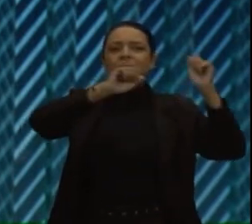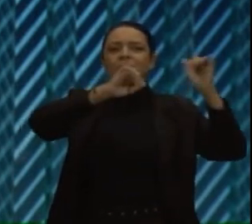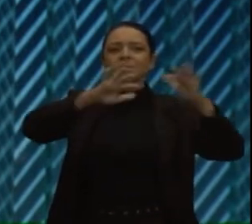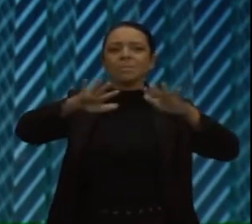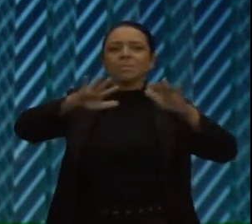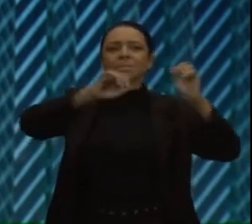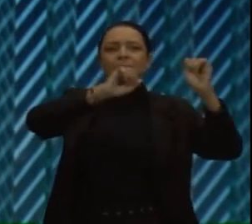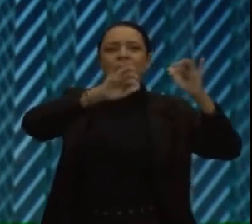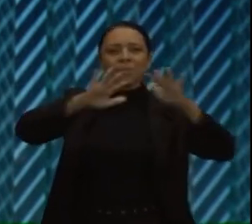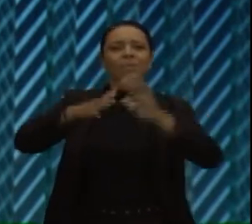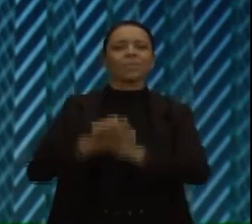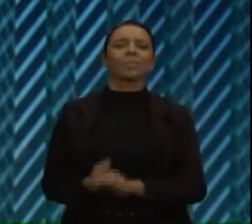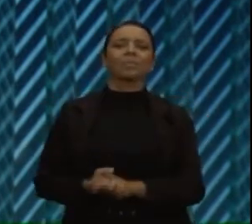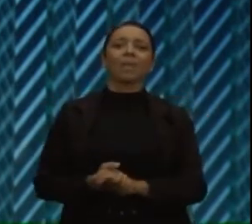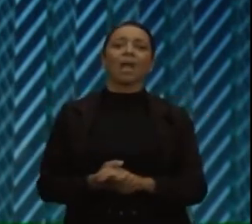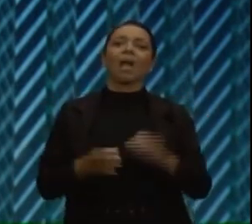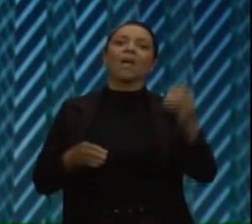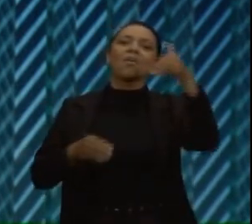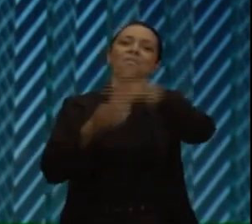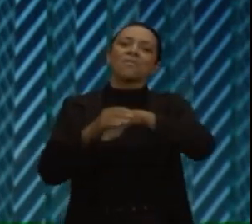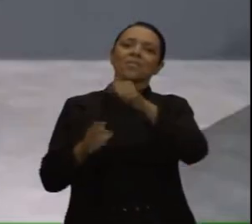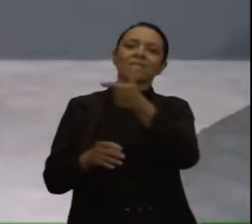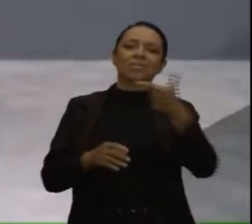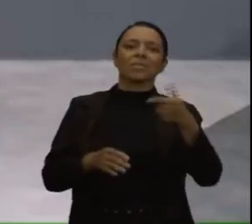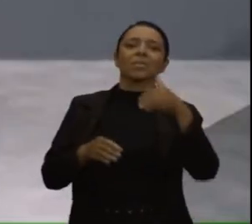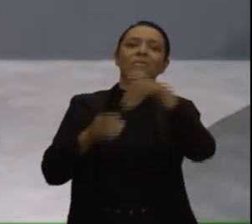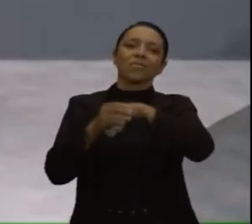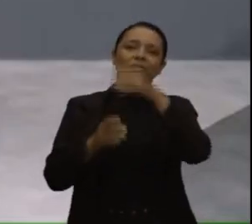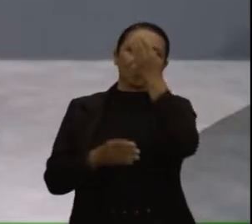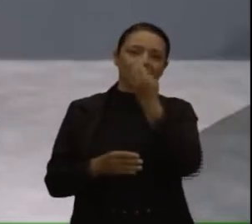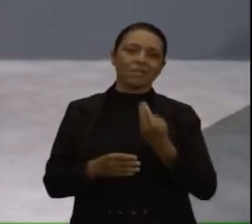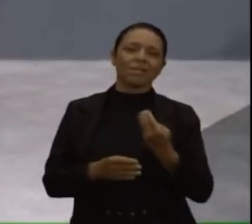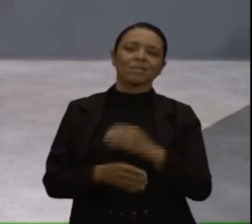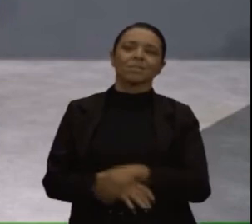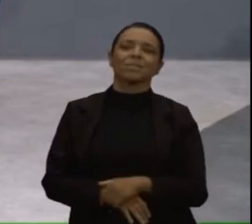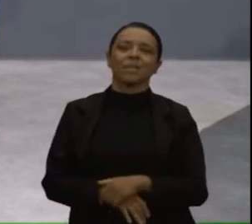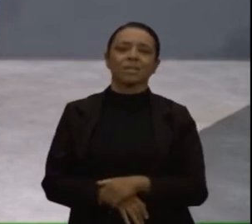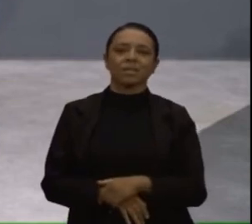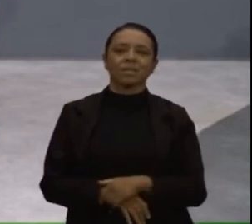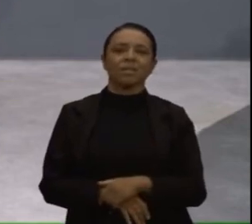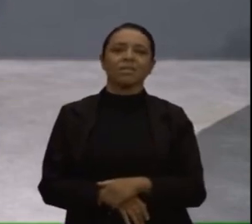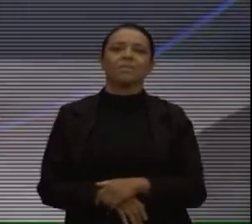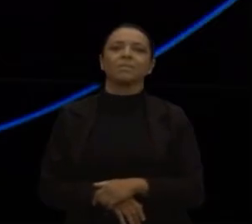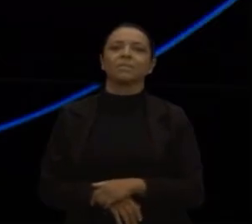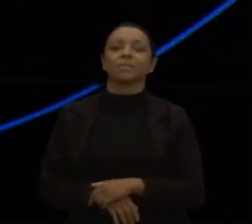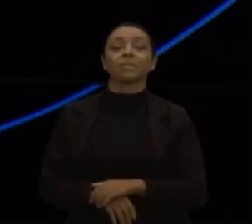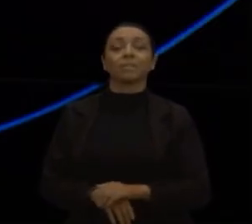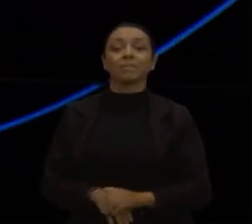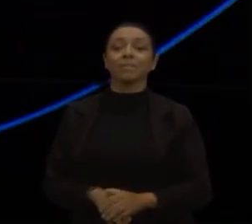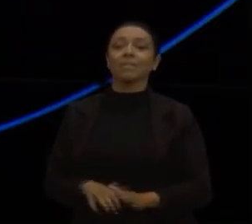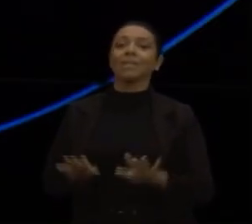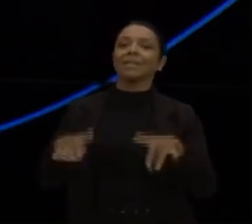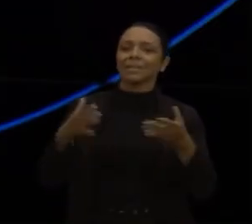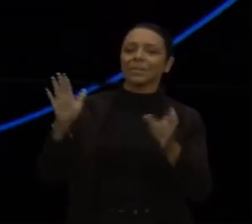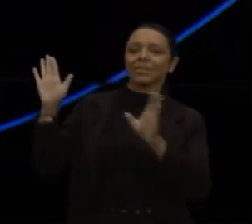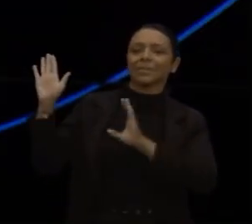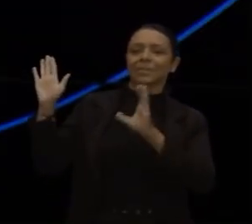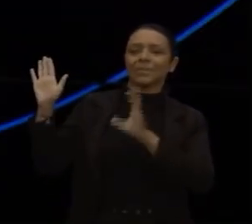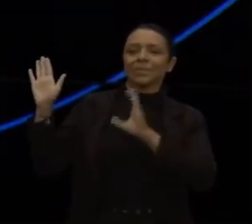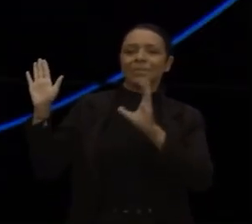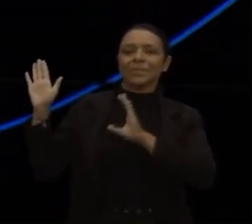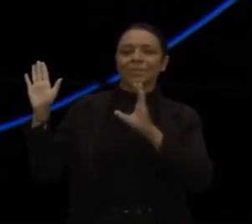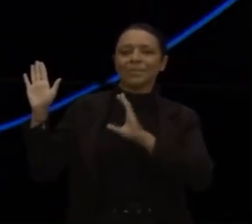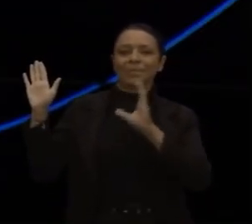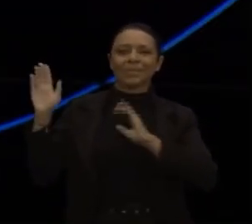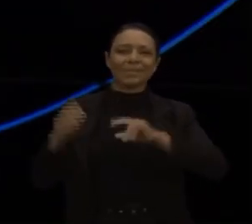vote 12 Vote no peito na raça é voto de graça tréplica 45 segundos Pois é candidato essa atual gestão ela é pautada por